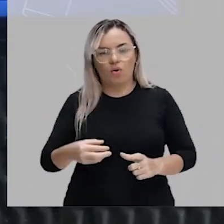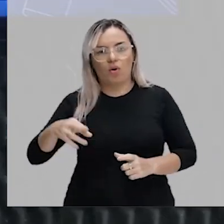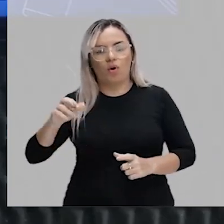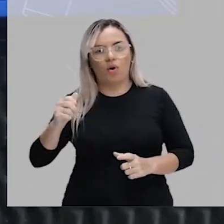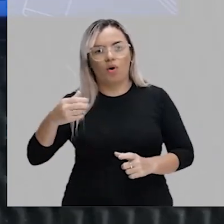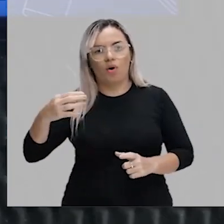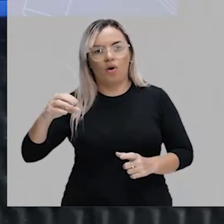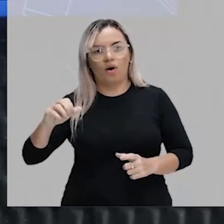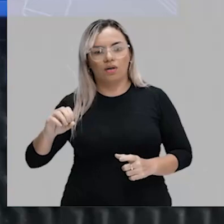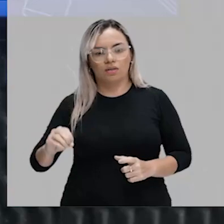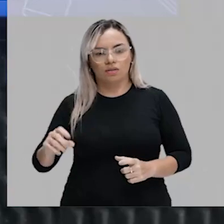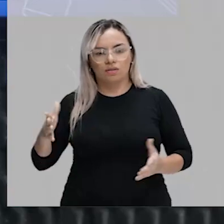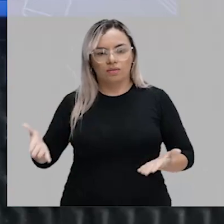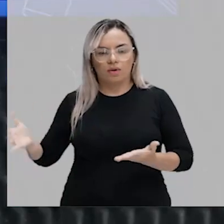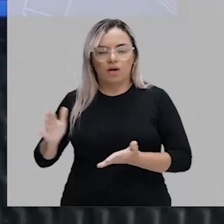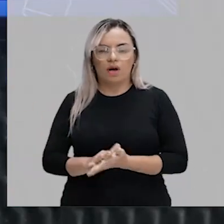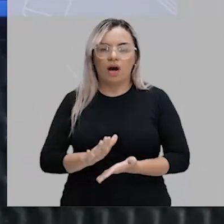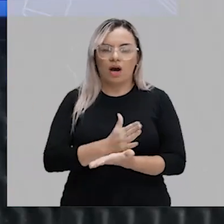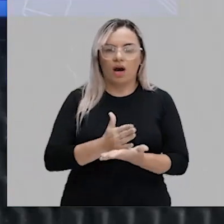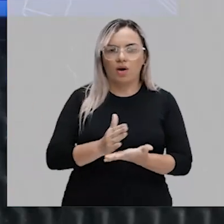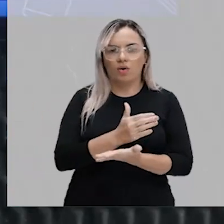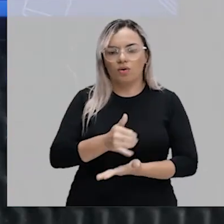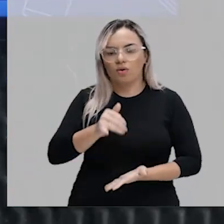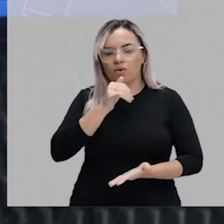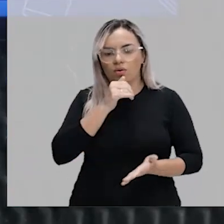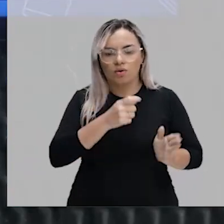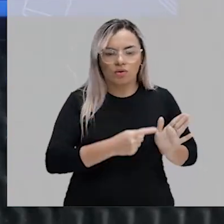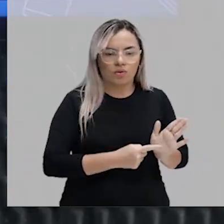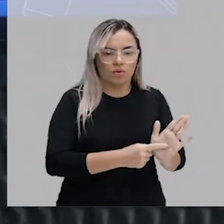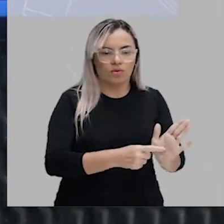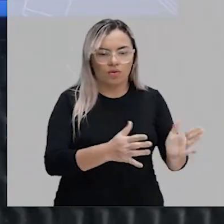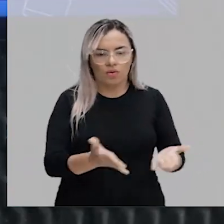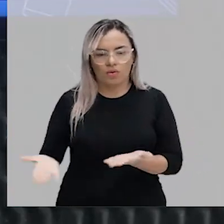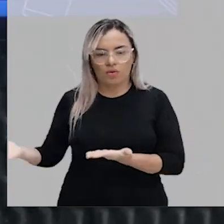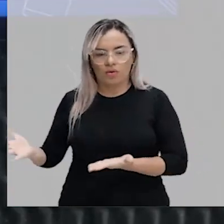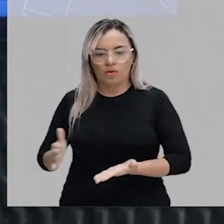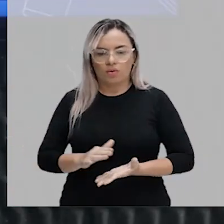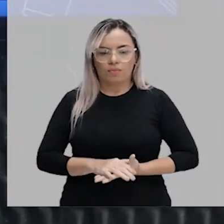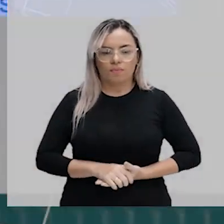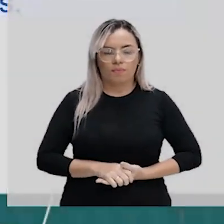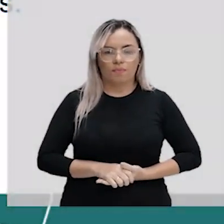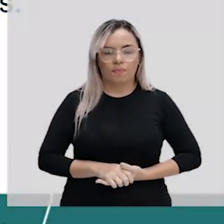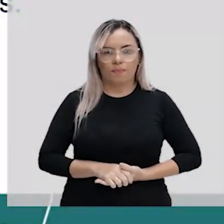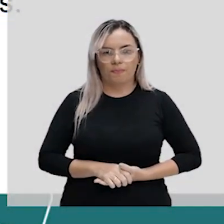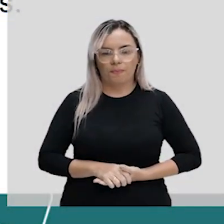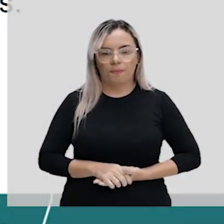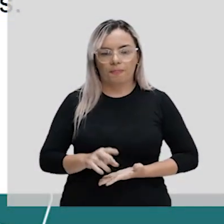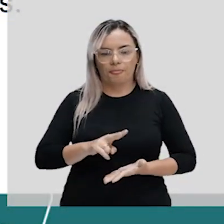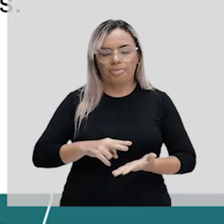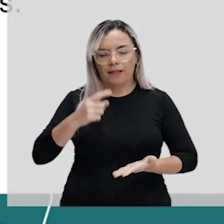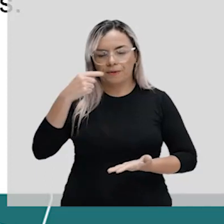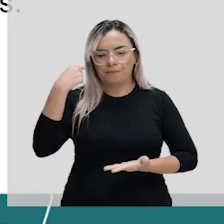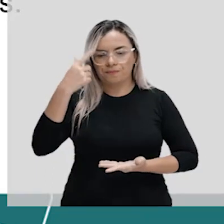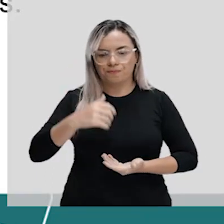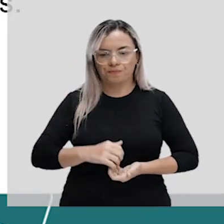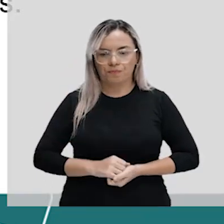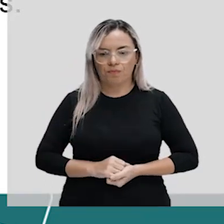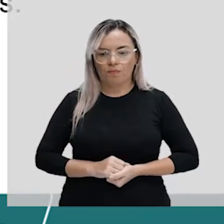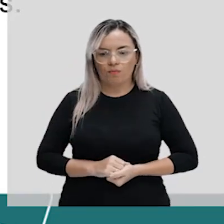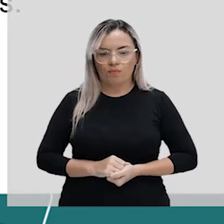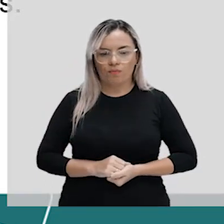bem. Julio está muy enfermo. Hace 2 semanas que ele não vai ao